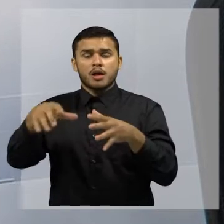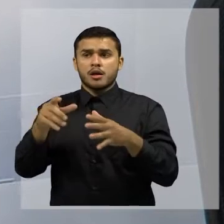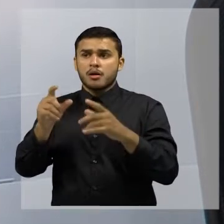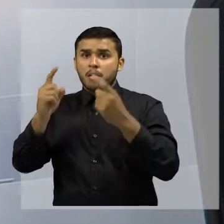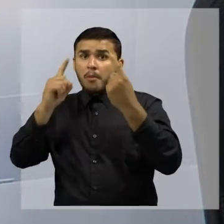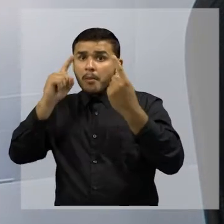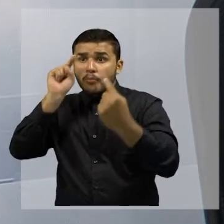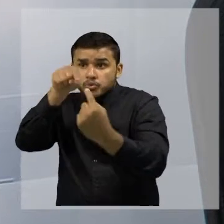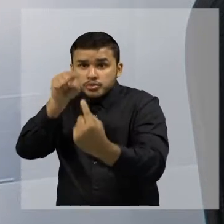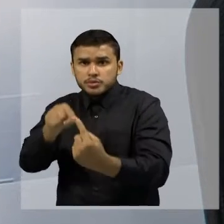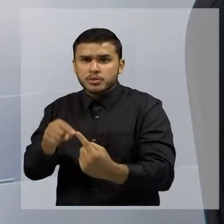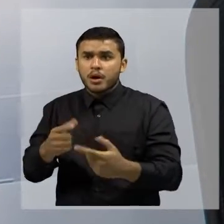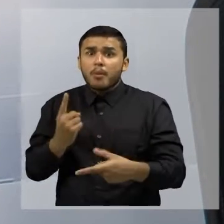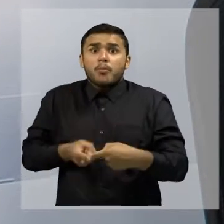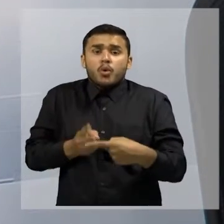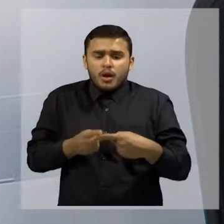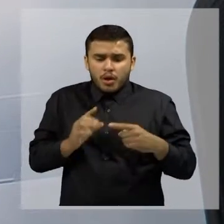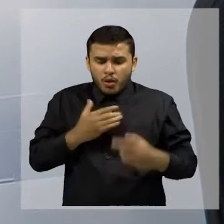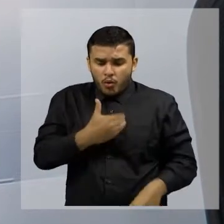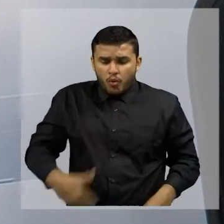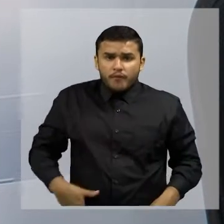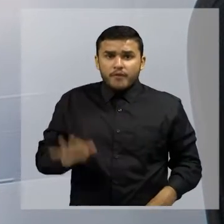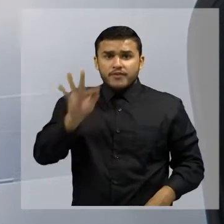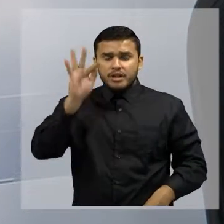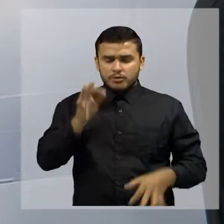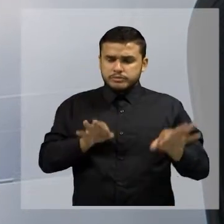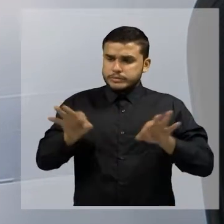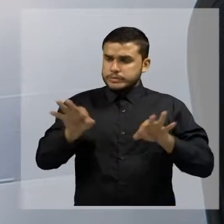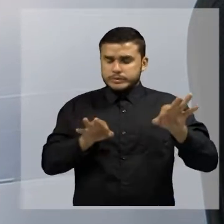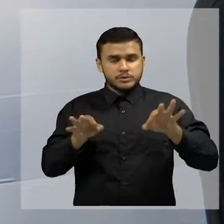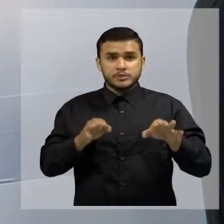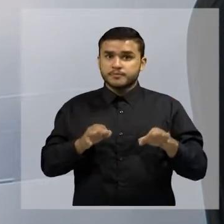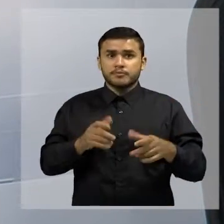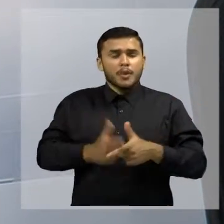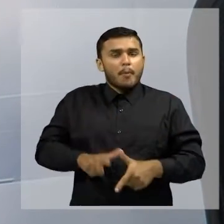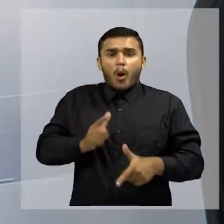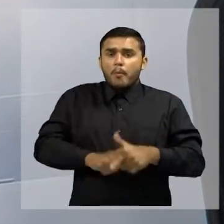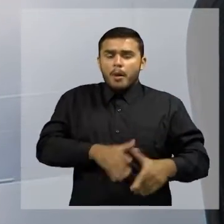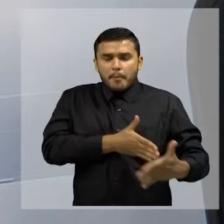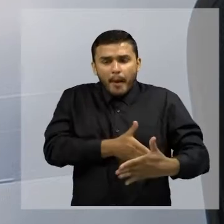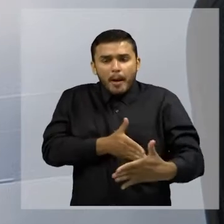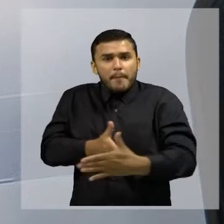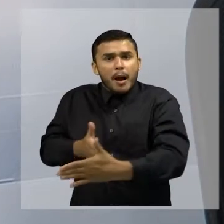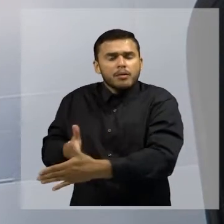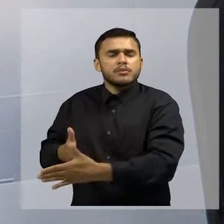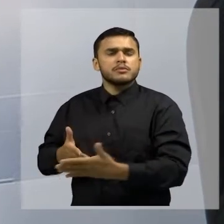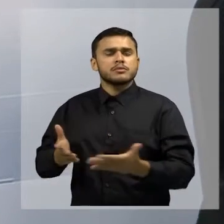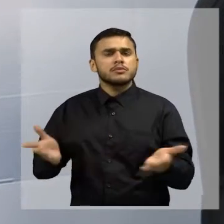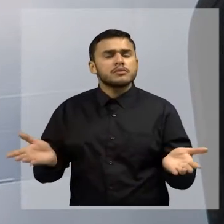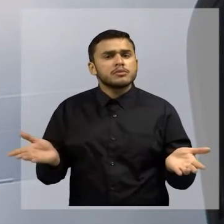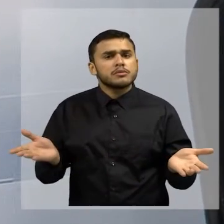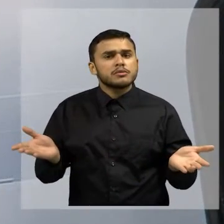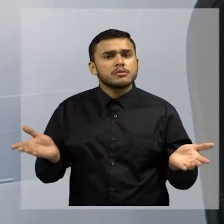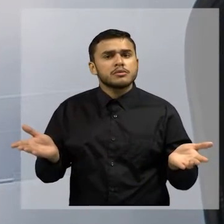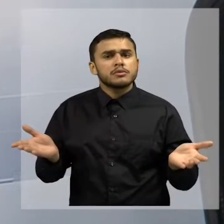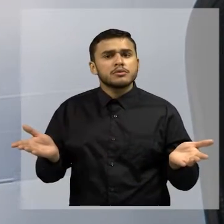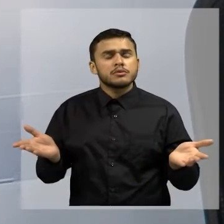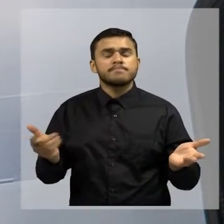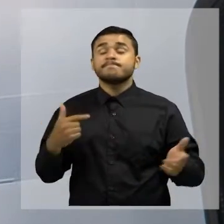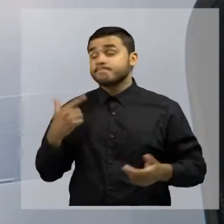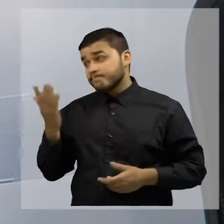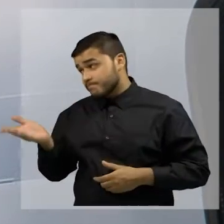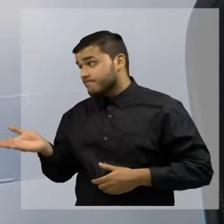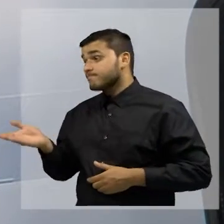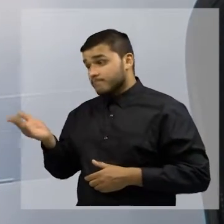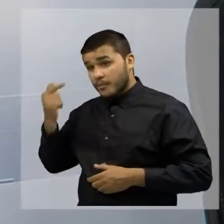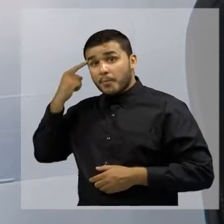eles mesmos. Isso que é o ponto fundamental que deve ser discutido. O que acontece? Uma parte da opinião pública